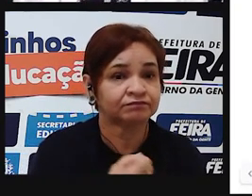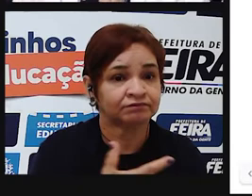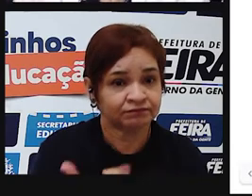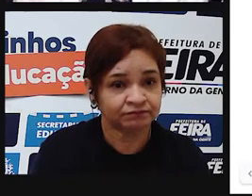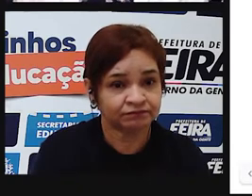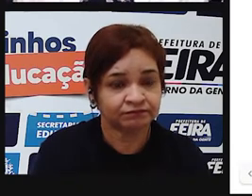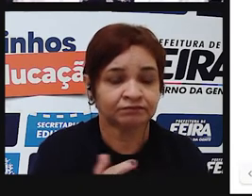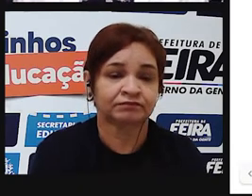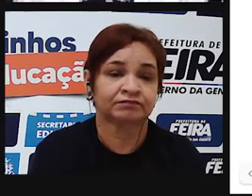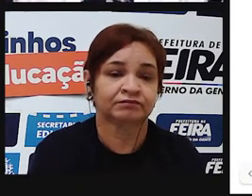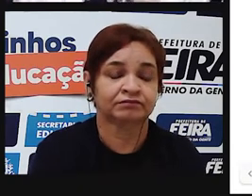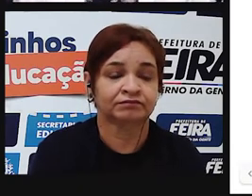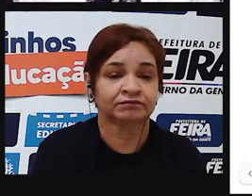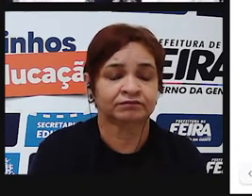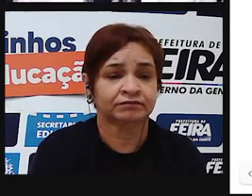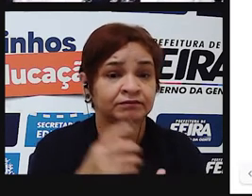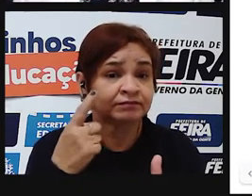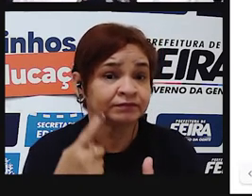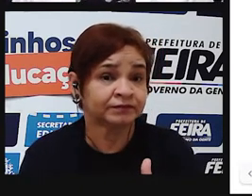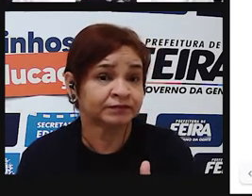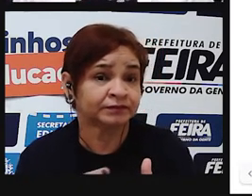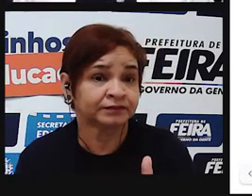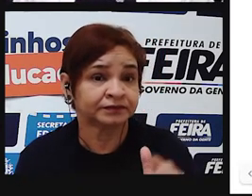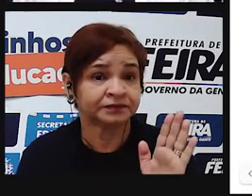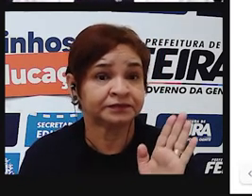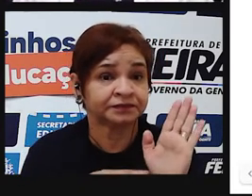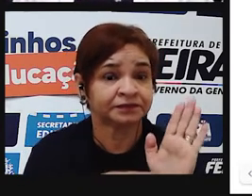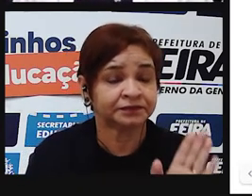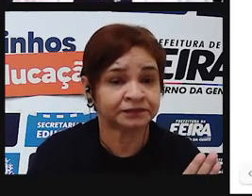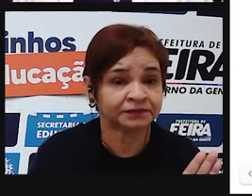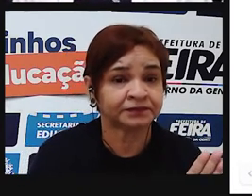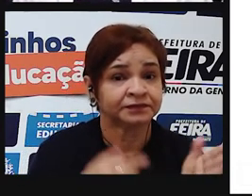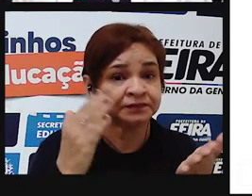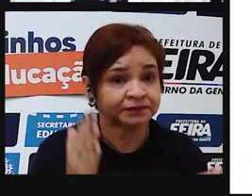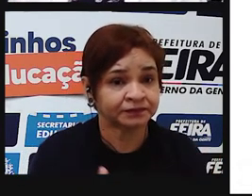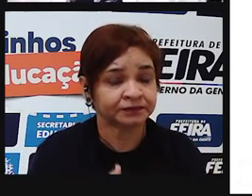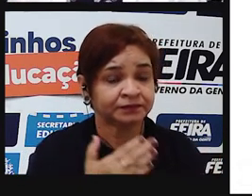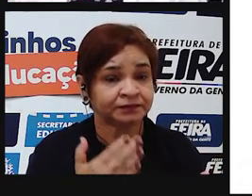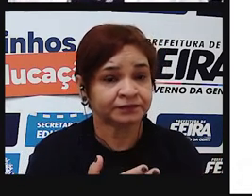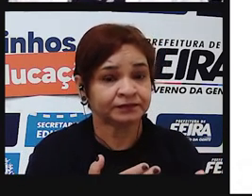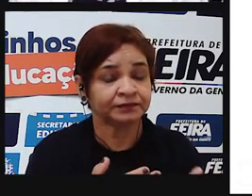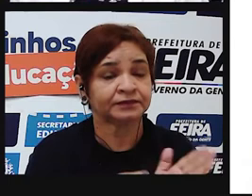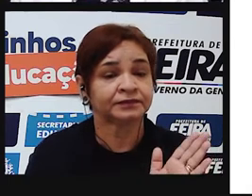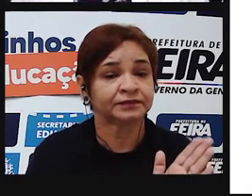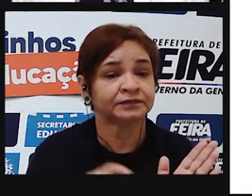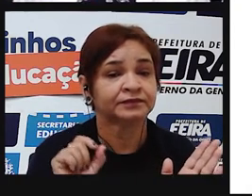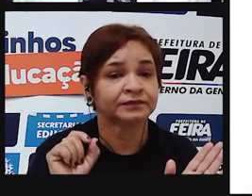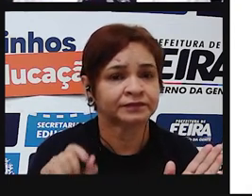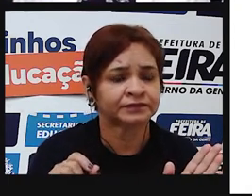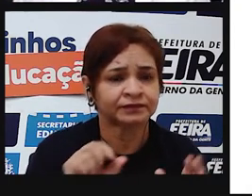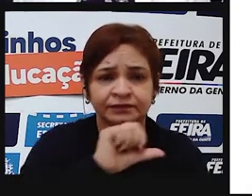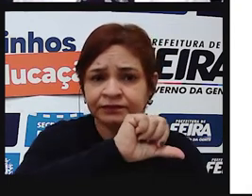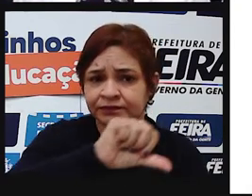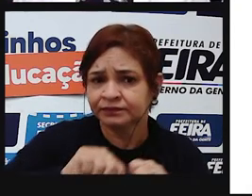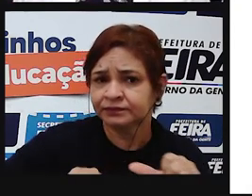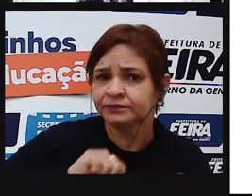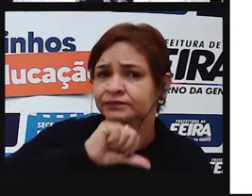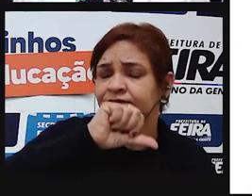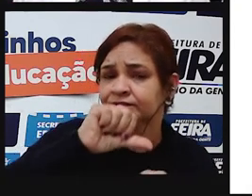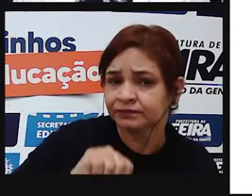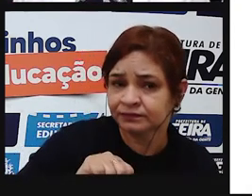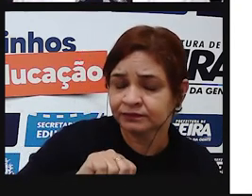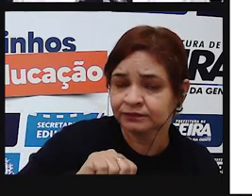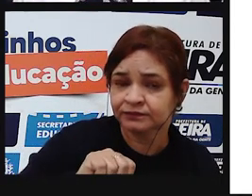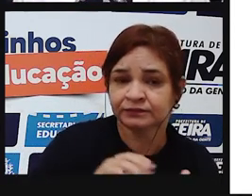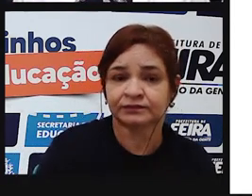seja, um dos problemas que a revista Cosmos de 1907 aponta nessas transformações urbanas